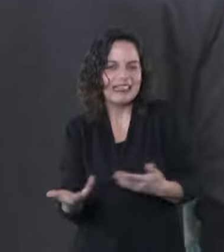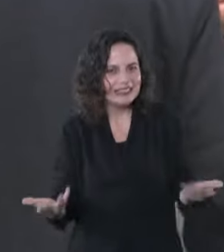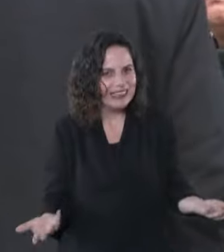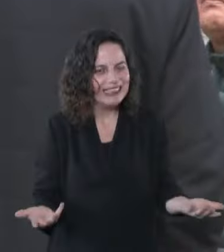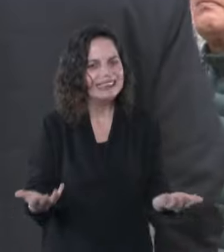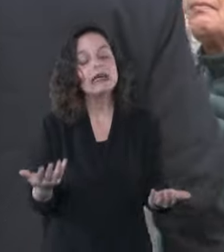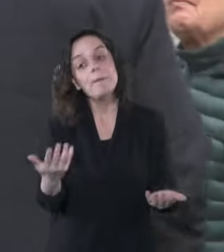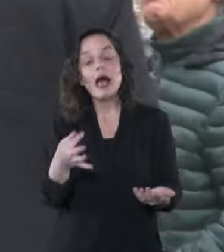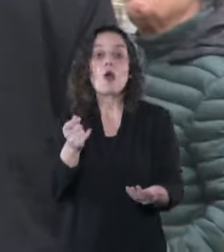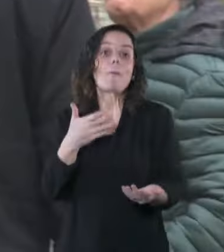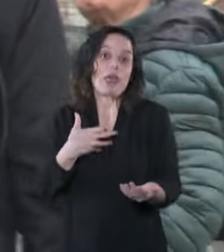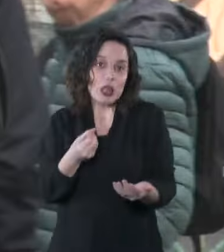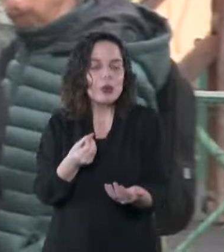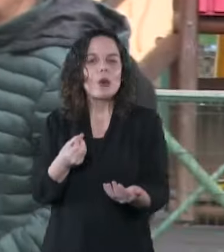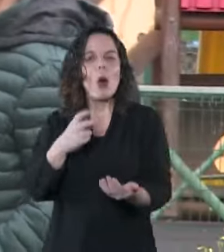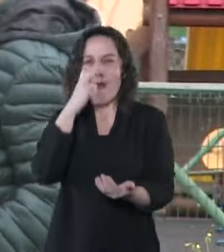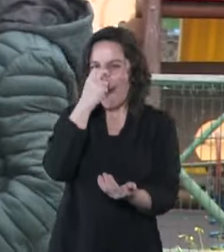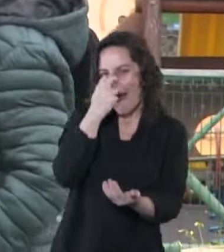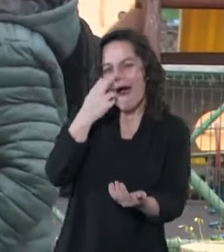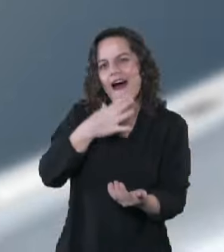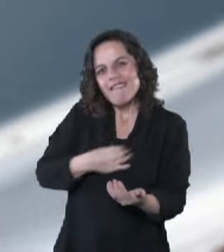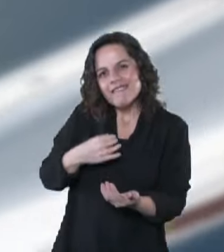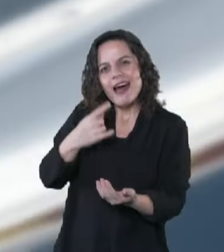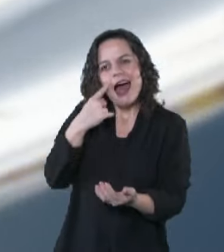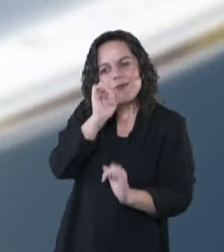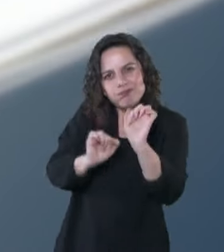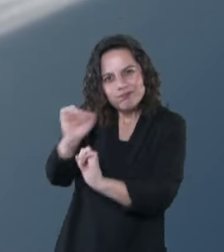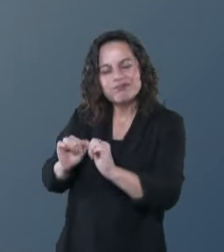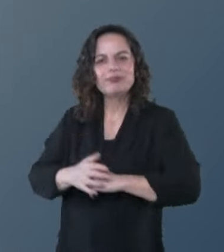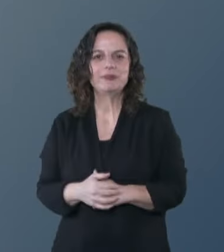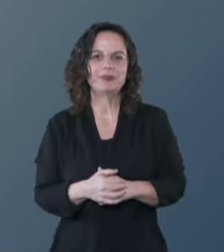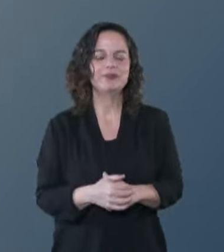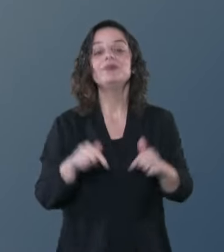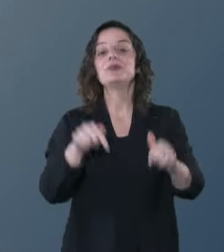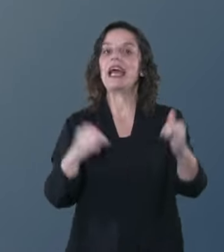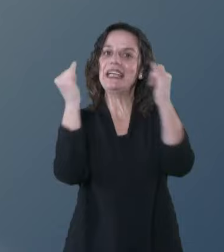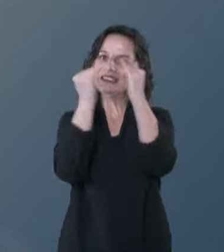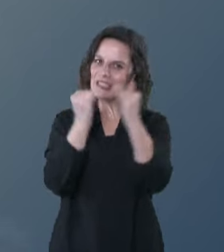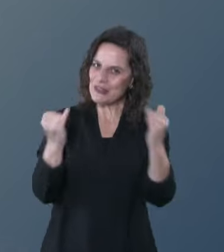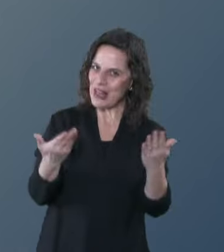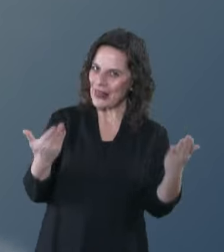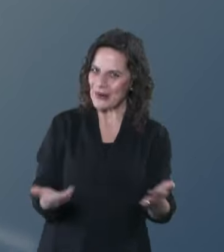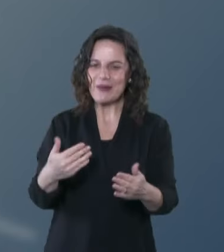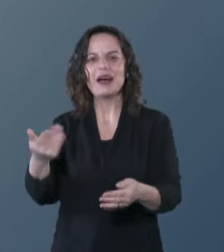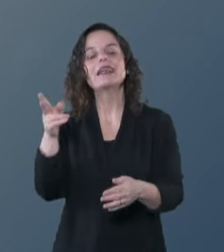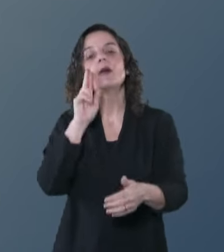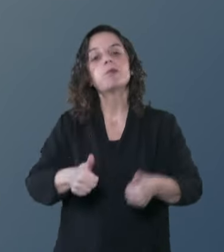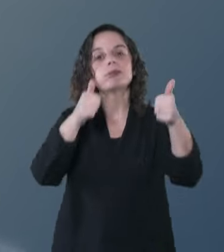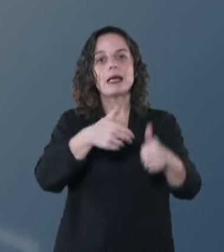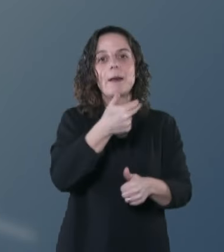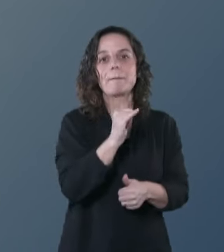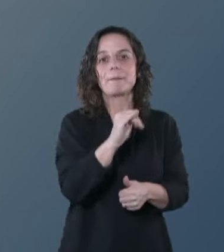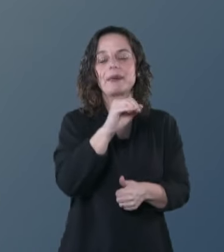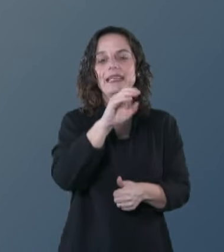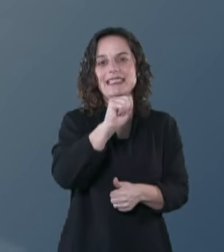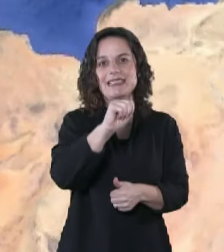que o Pedro é muito curioso e gosta do conhecimento. Nesta rubrica internacional, vamos até à cidade de Brisbane, capital